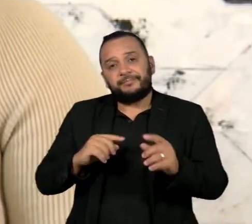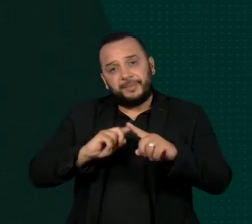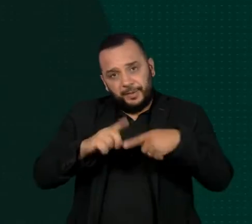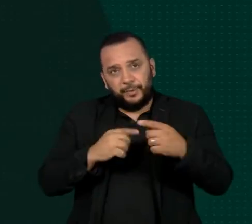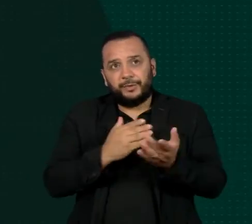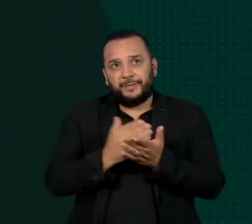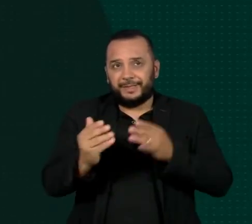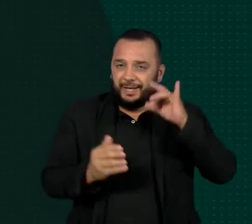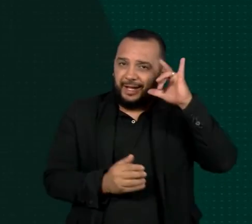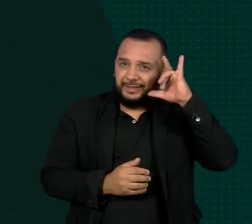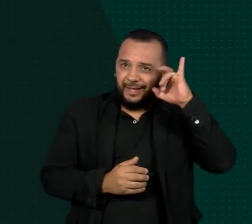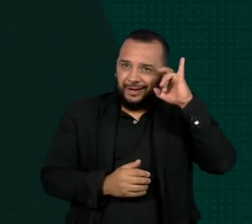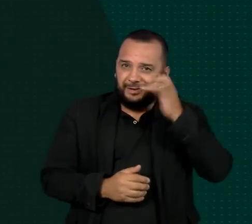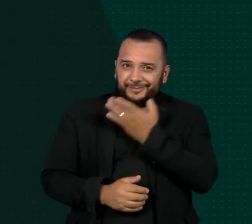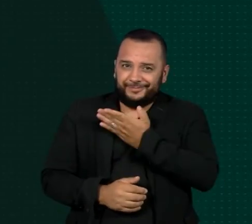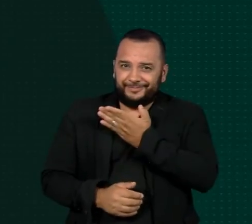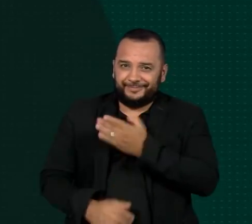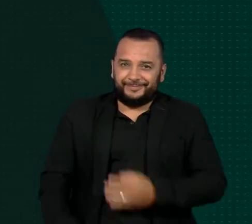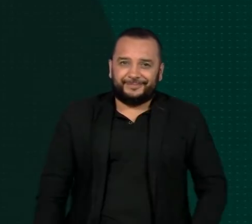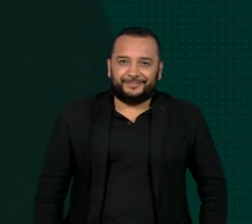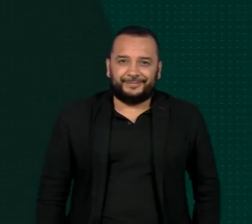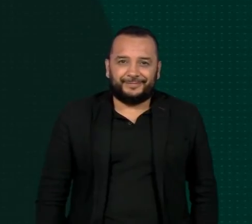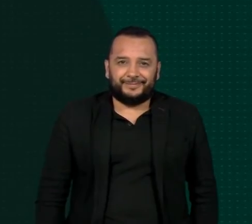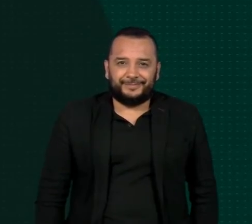Instagram. Oh, baby.